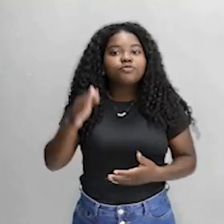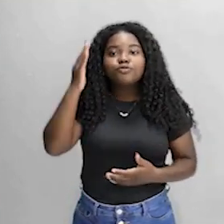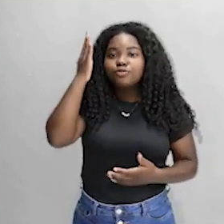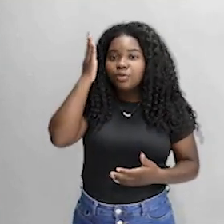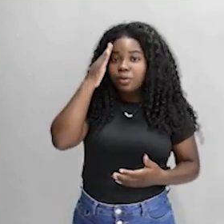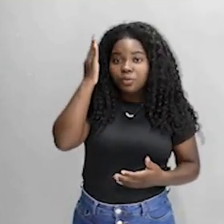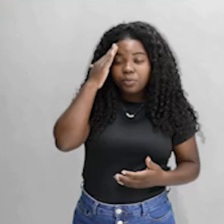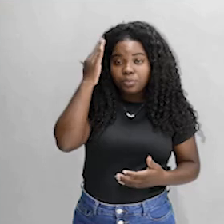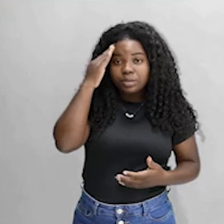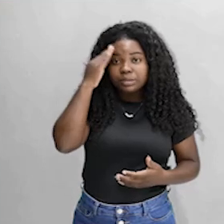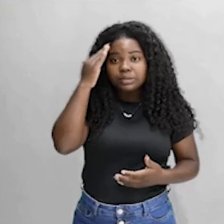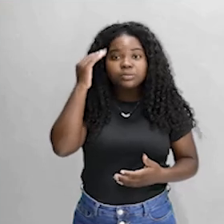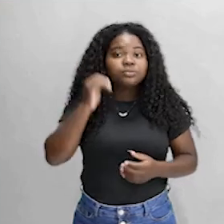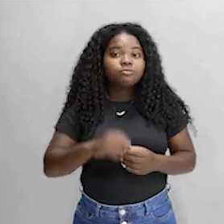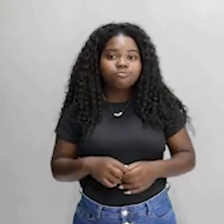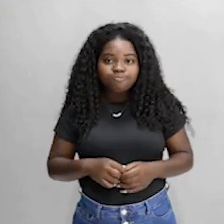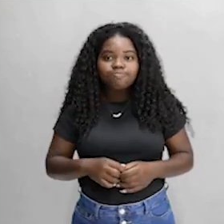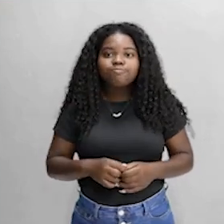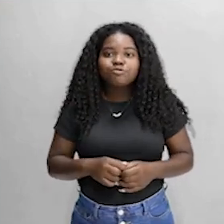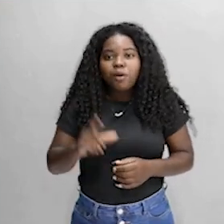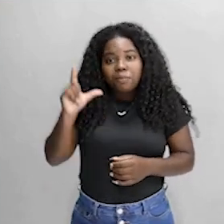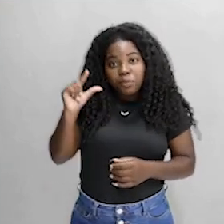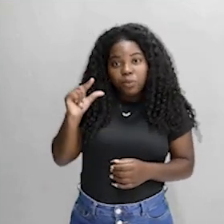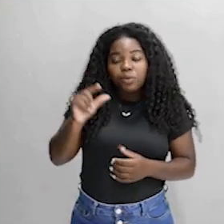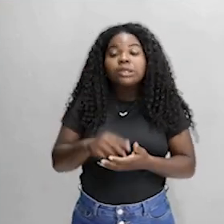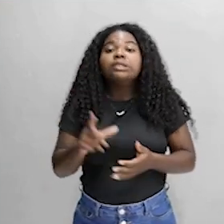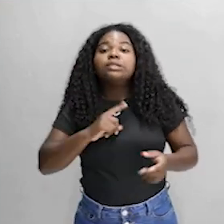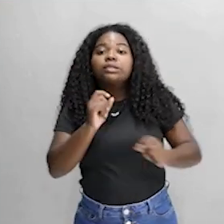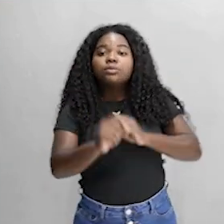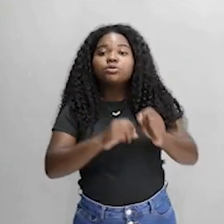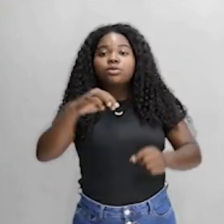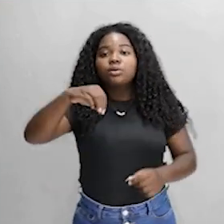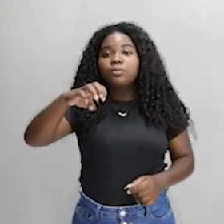Nós temos o termo médio,